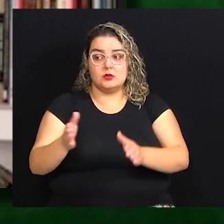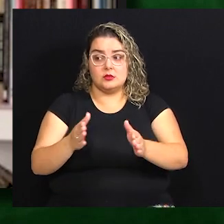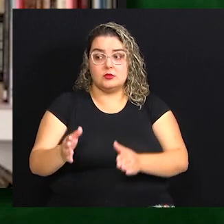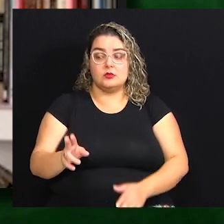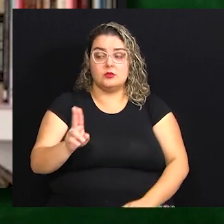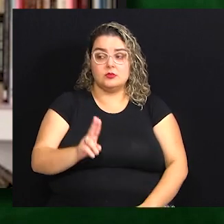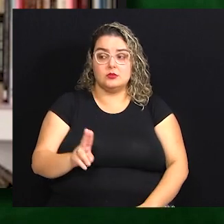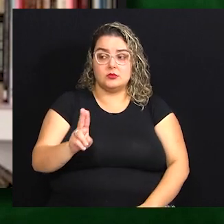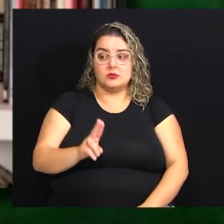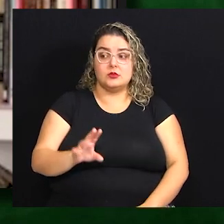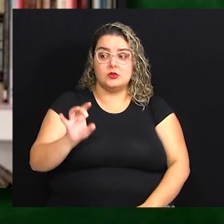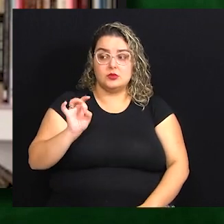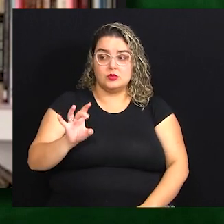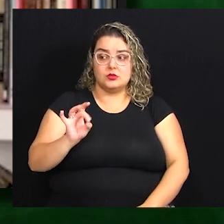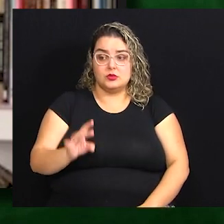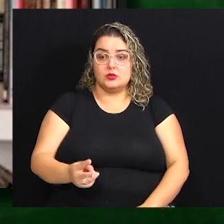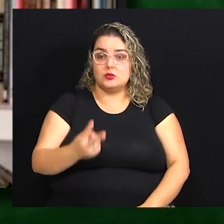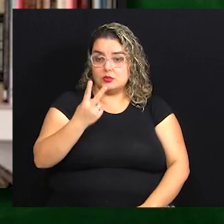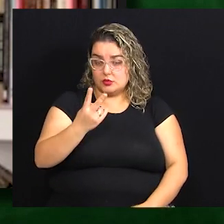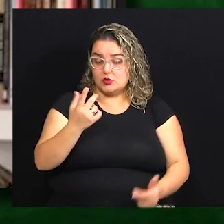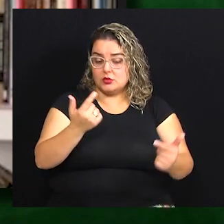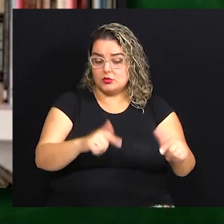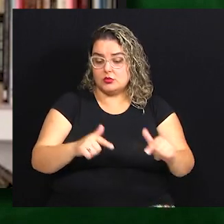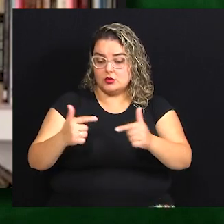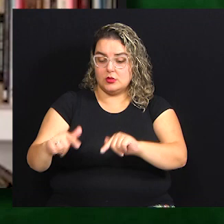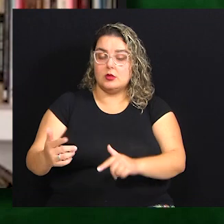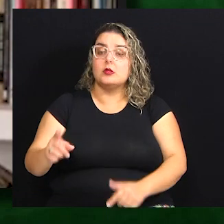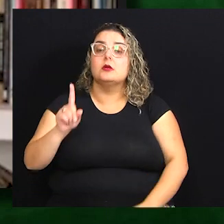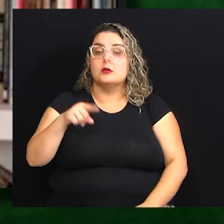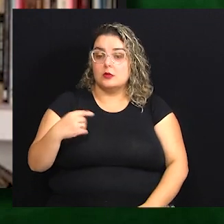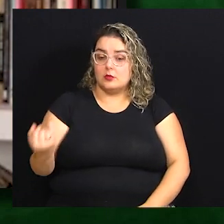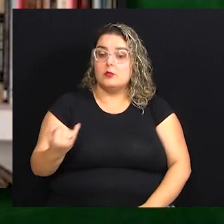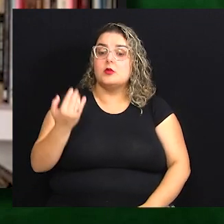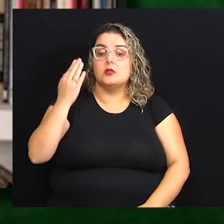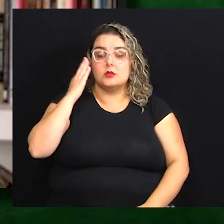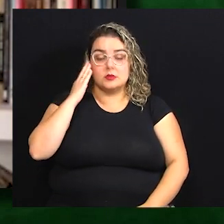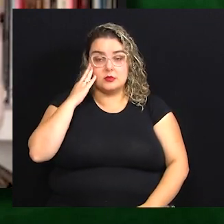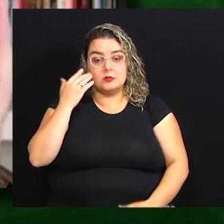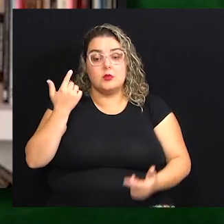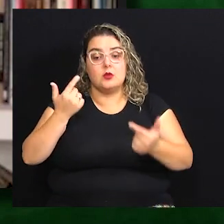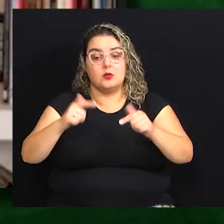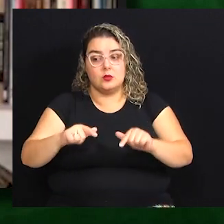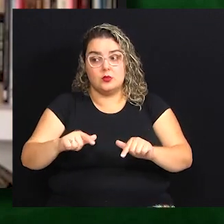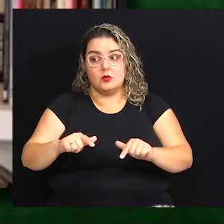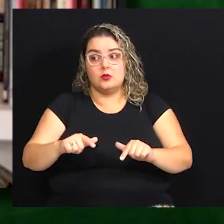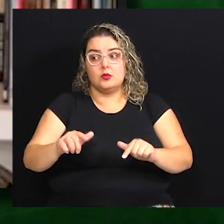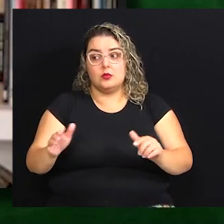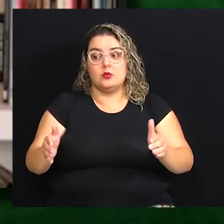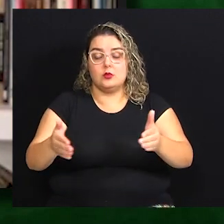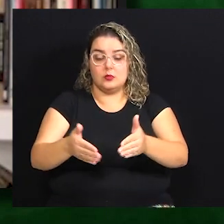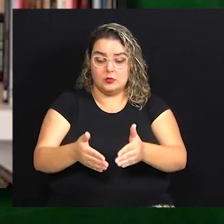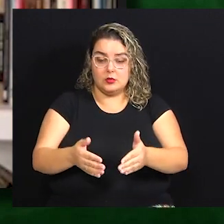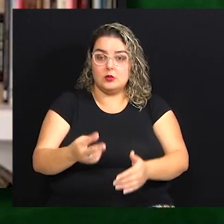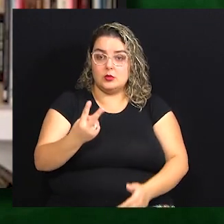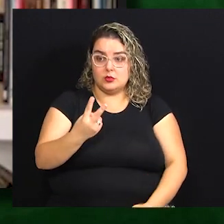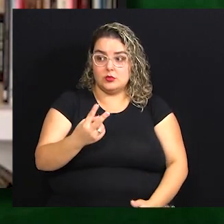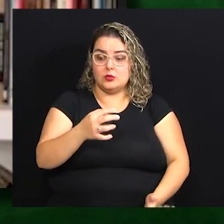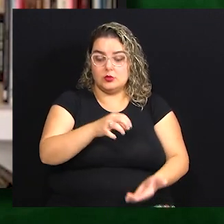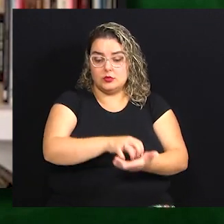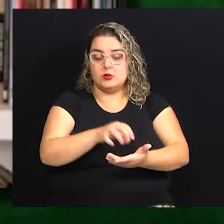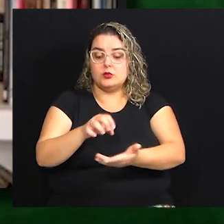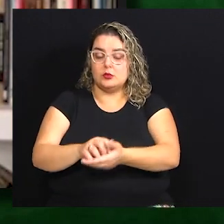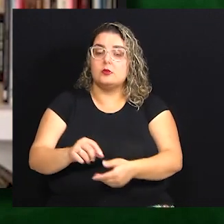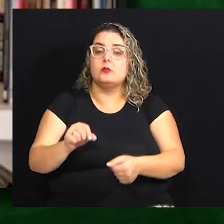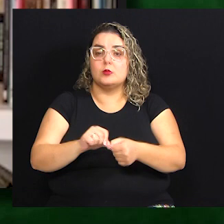nós utilizaremos apenas 2 locais de prova. Então é fundamental as pessoas saberem que afunila para 2 grandes centros